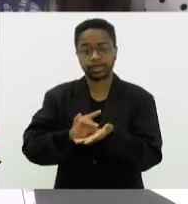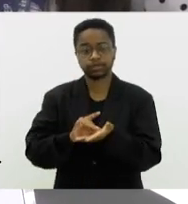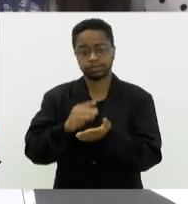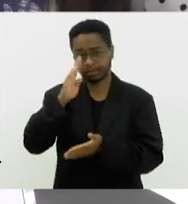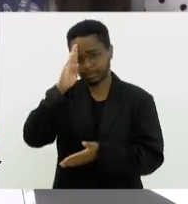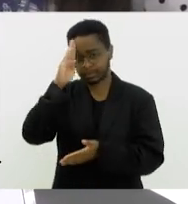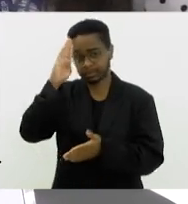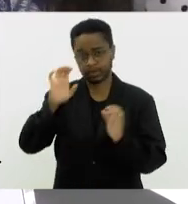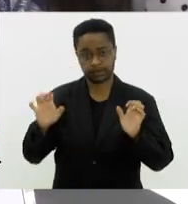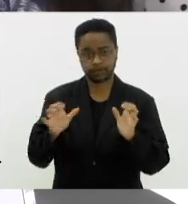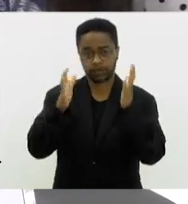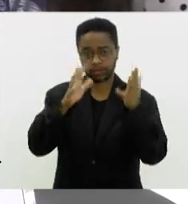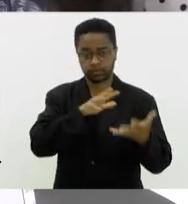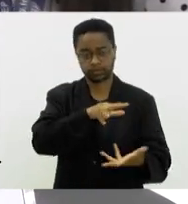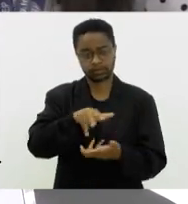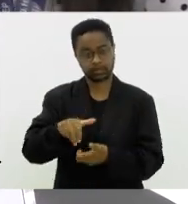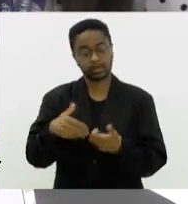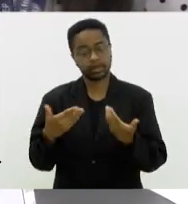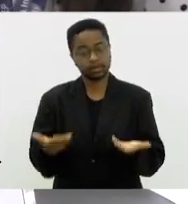da Terra. Então,